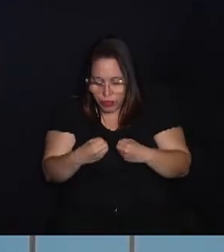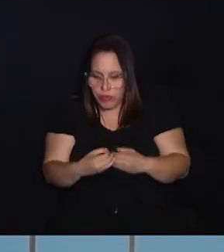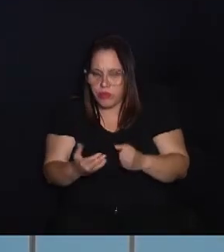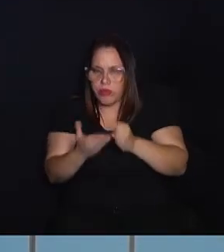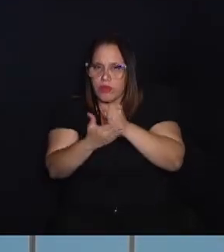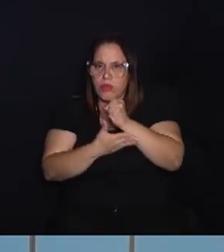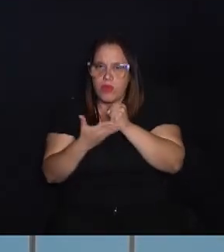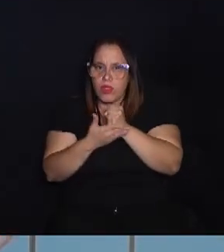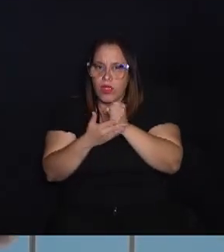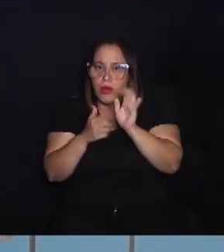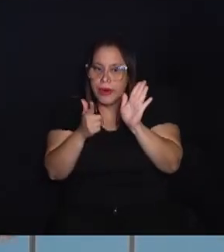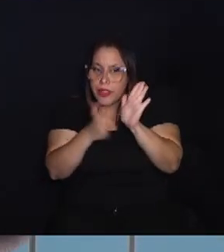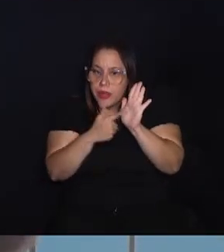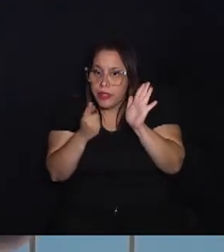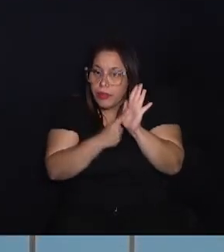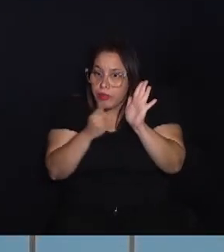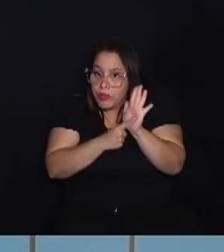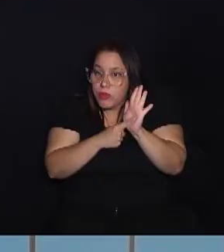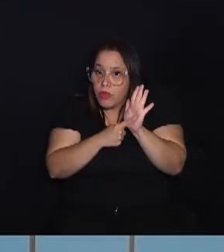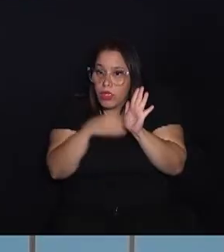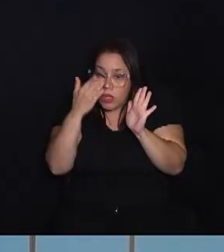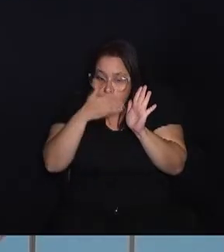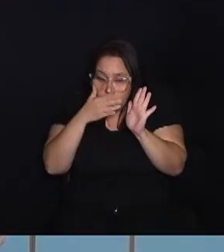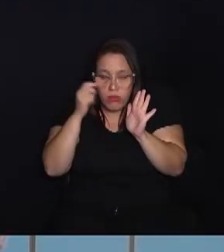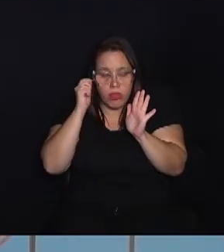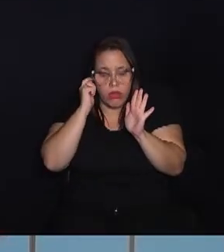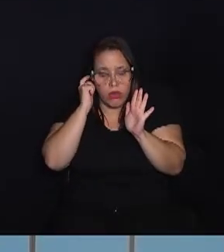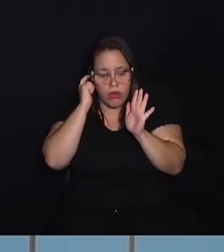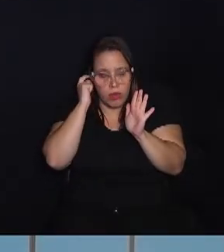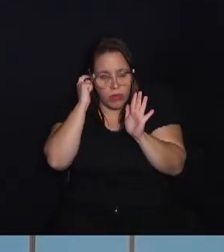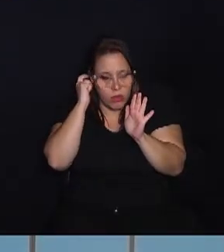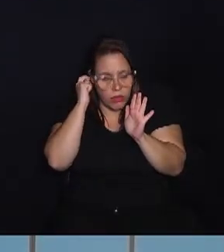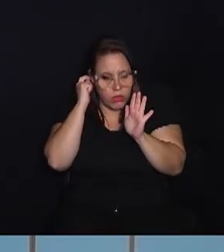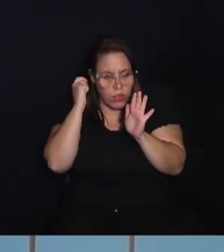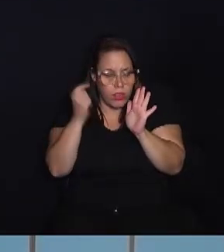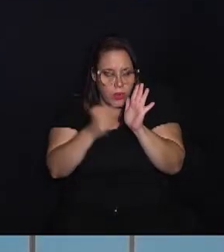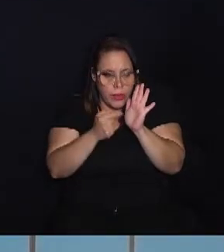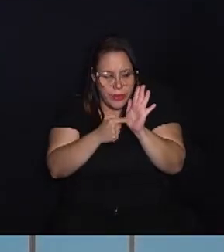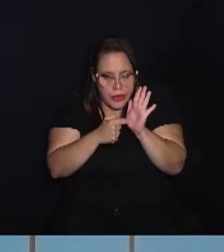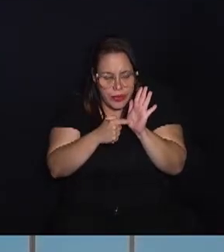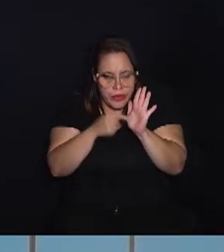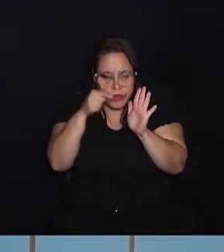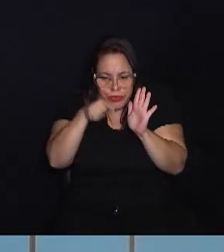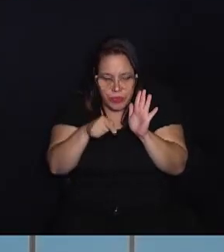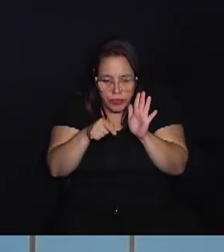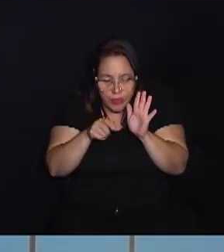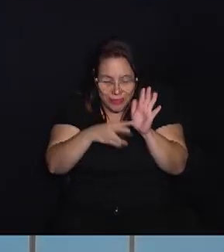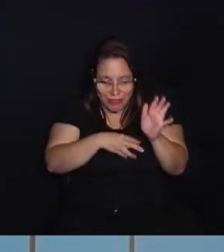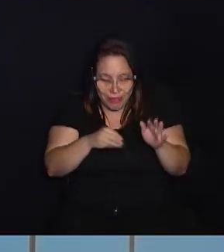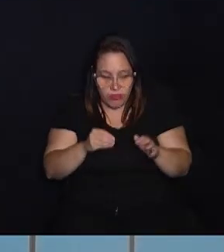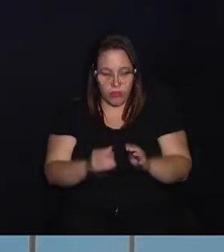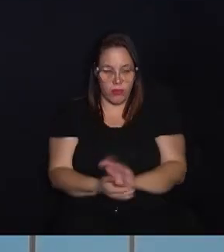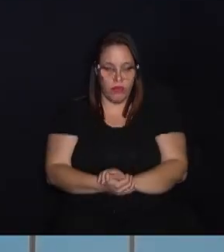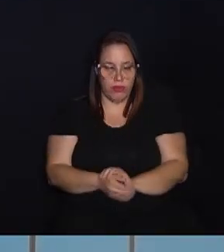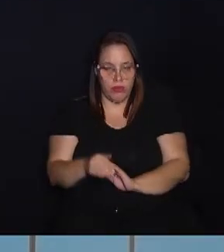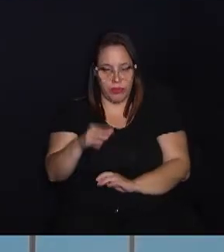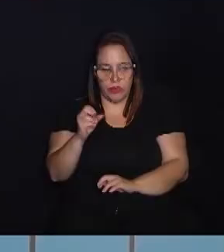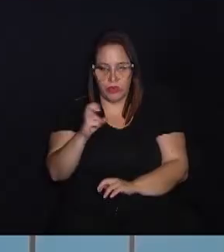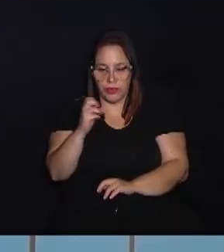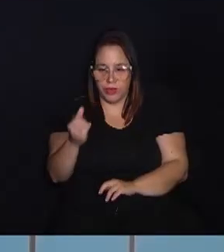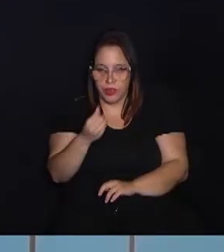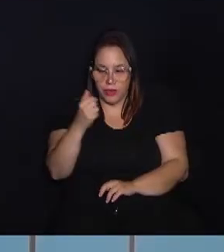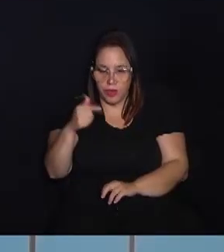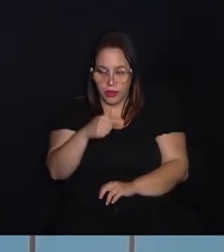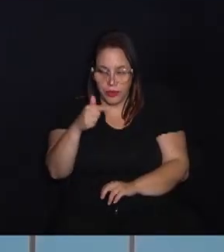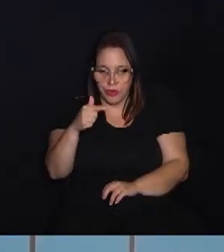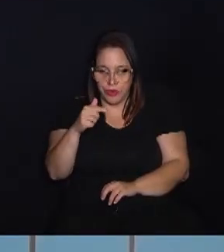em evidência, né? Então, assim, a evidência mostra que se você deixar o seu filho a mais de 5, 6, 7,